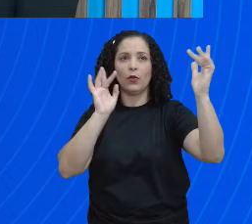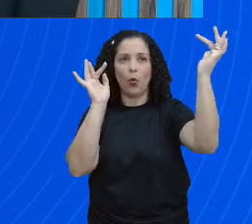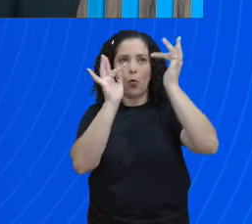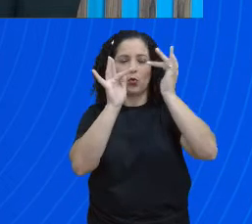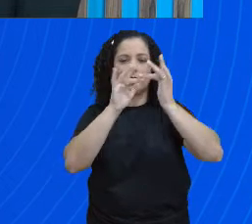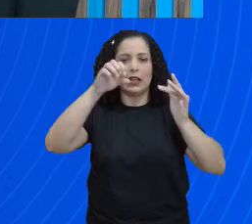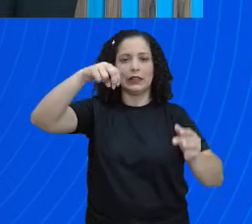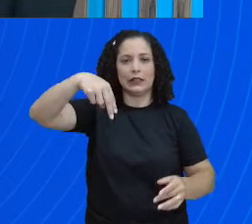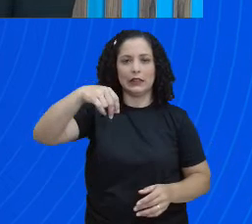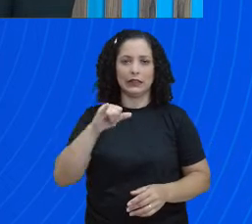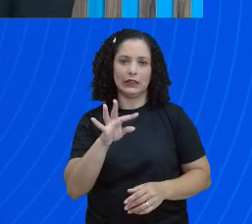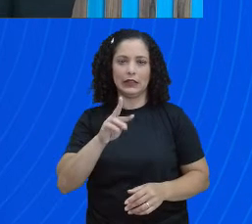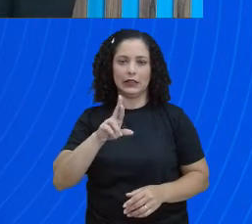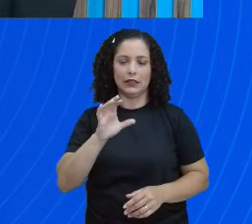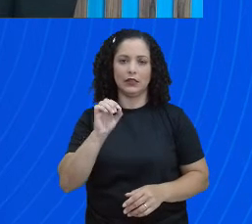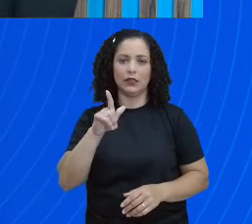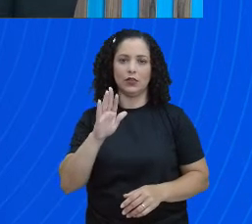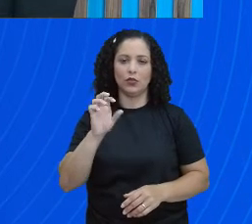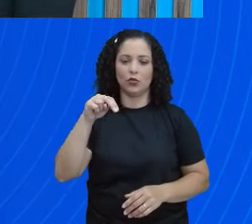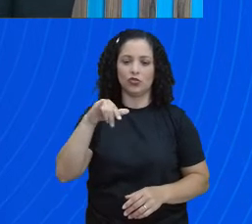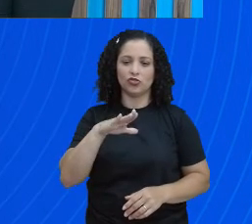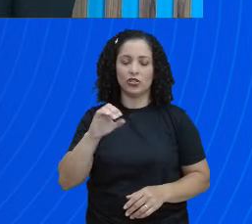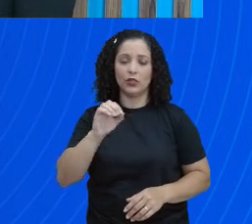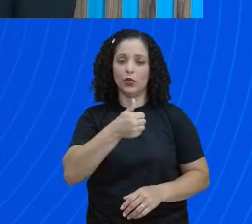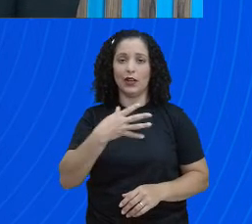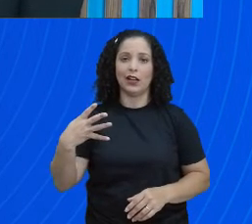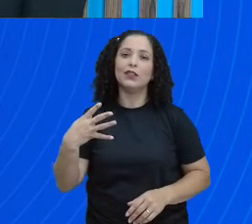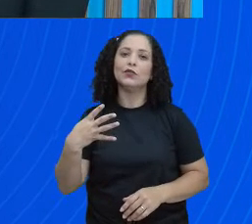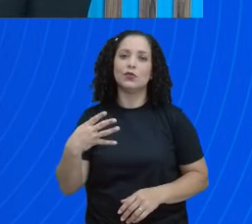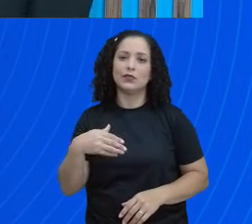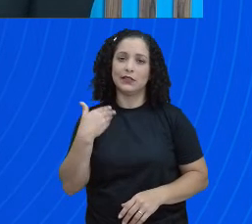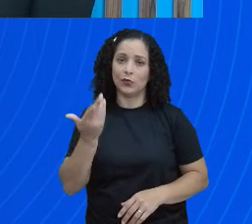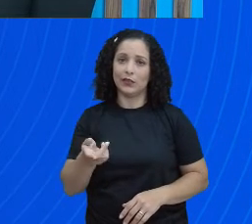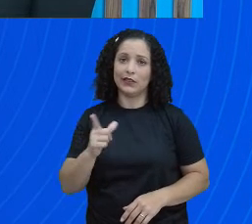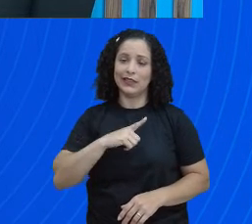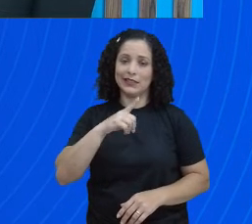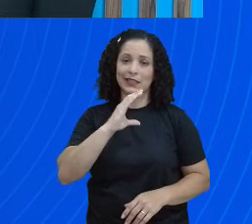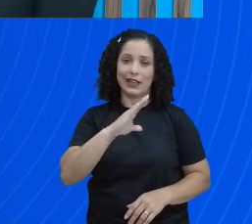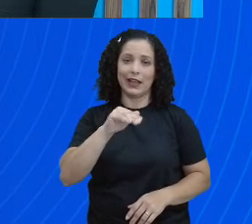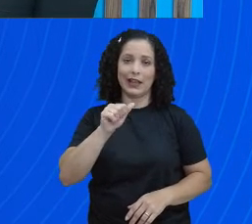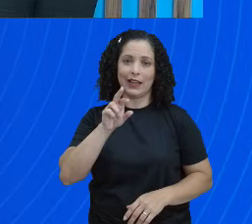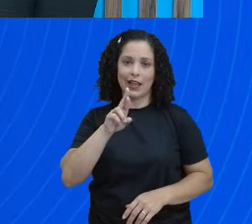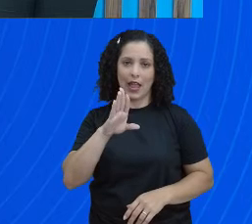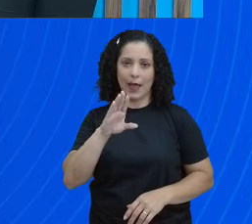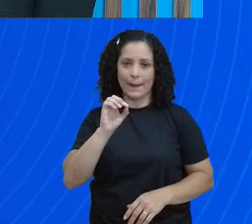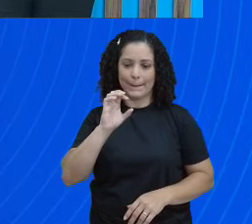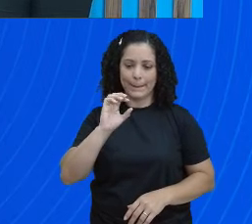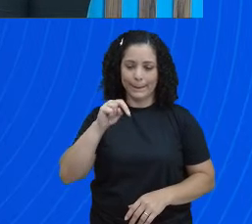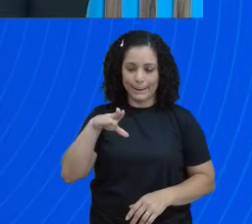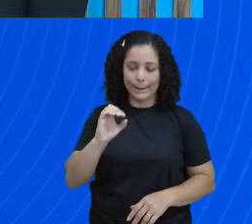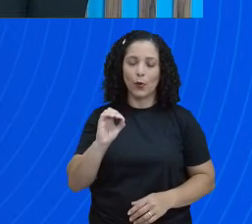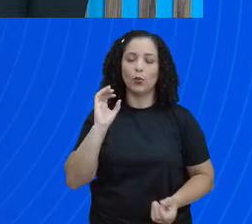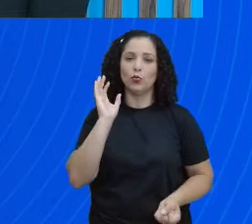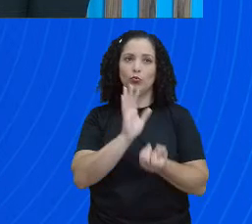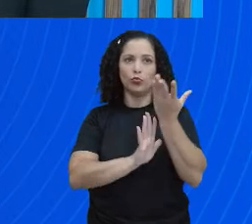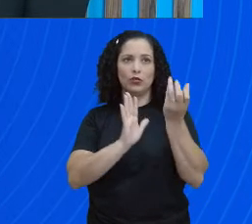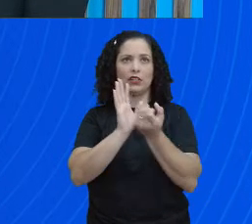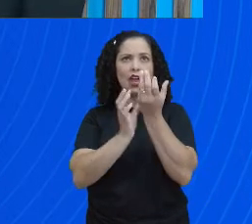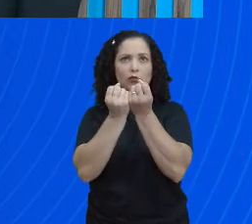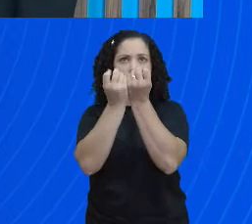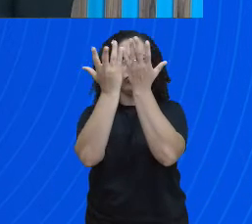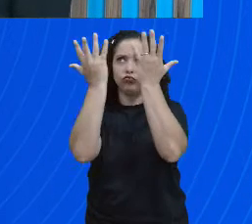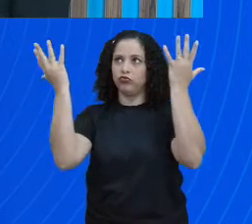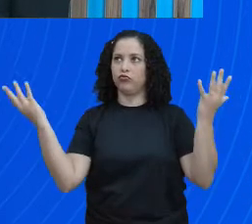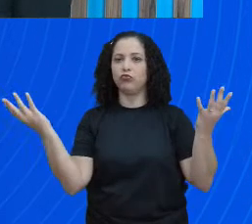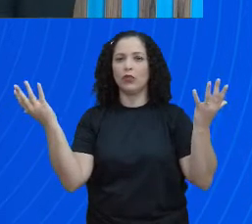14 na atmosfera superior. Esse carbono 14 é formado aí, tá? E aí, como